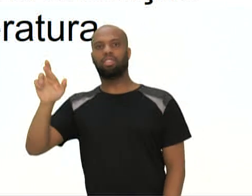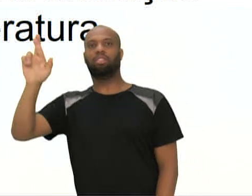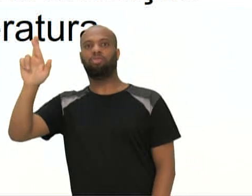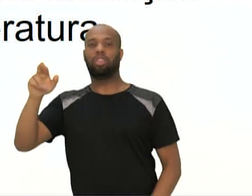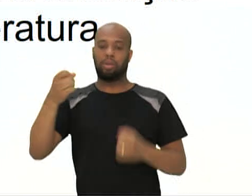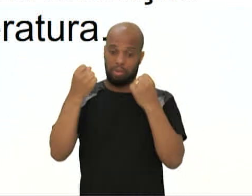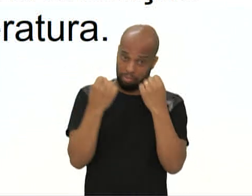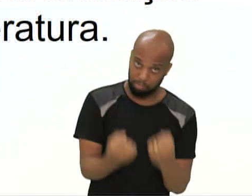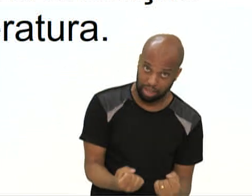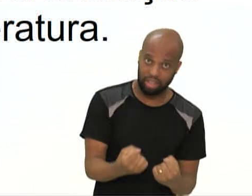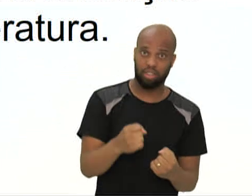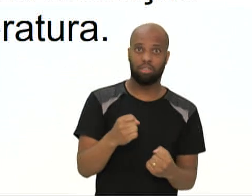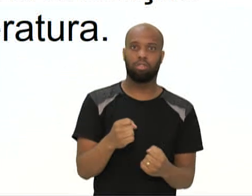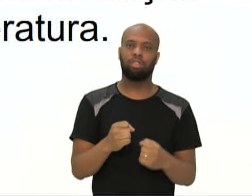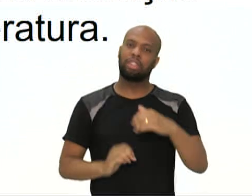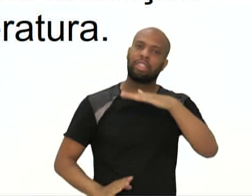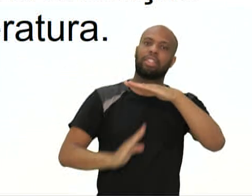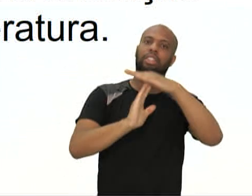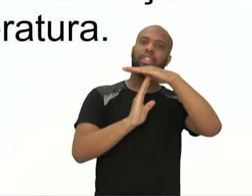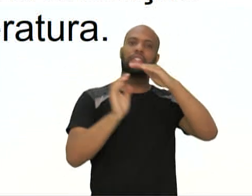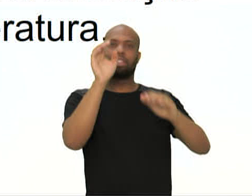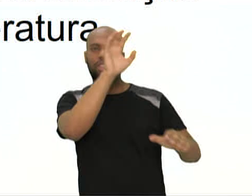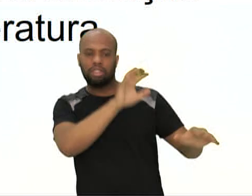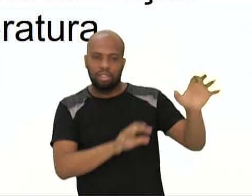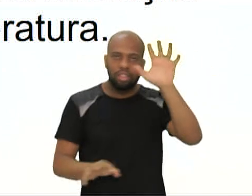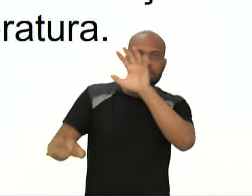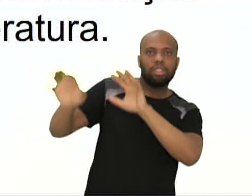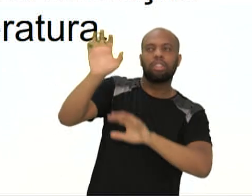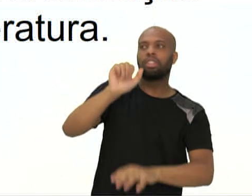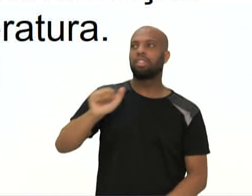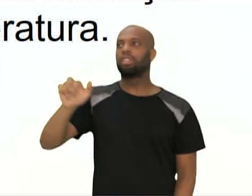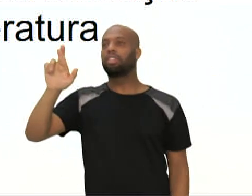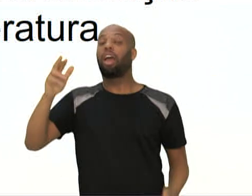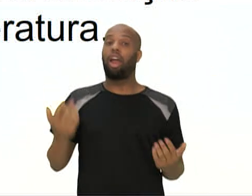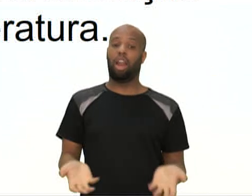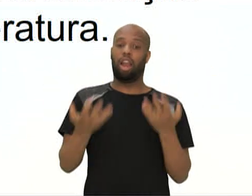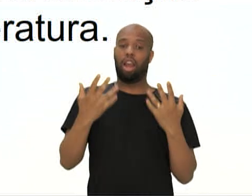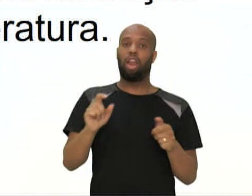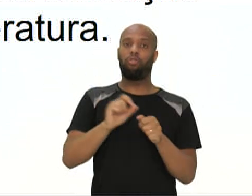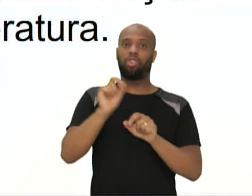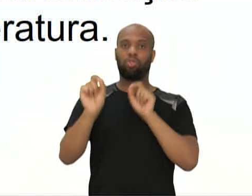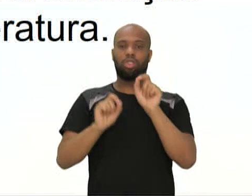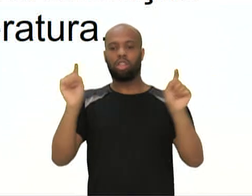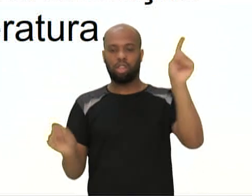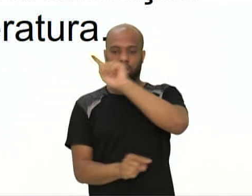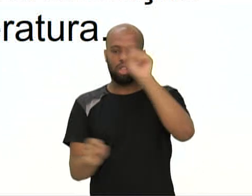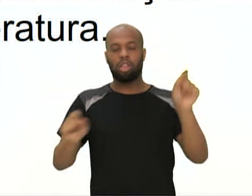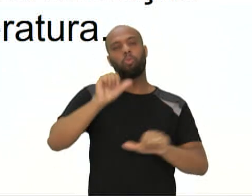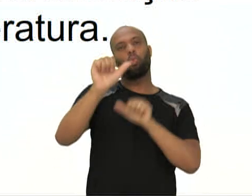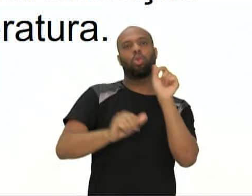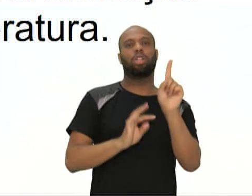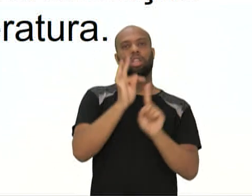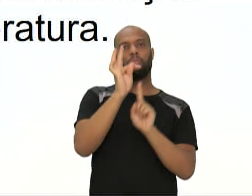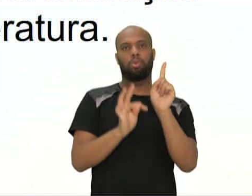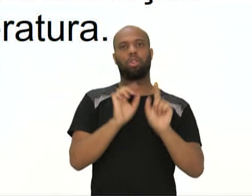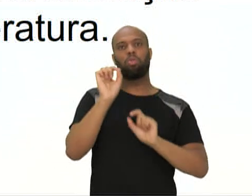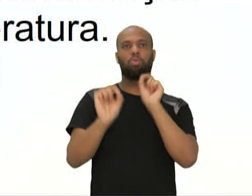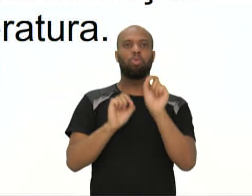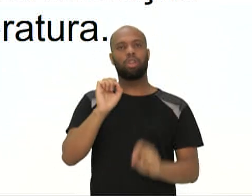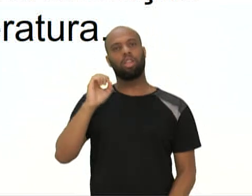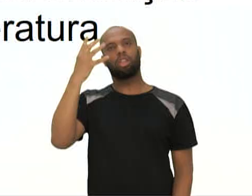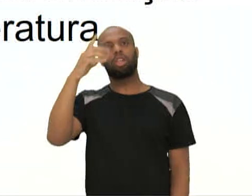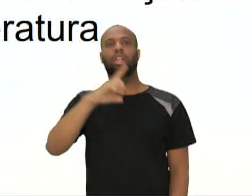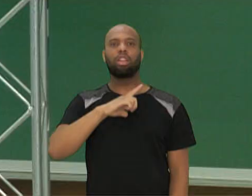denso é impedido de circular por uma camada de ar menos denso, provocando uma alteração na temperatura. Então, vai ocorrer